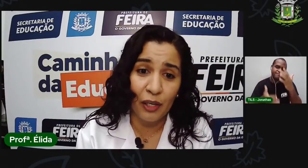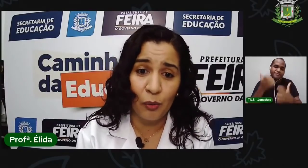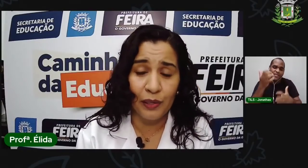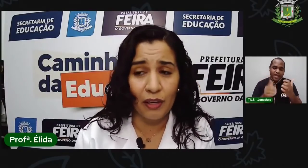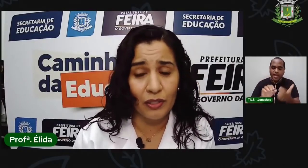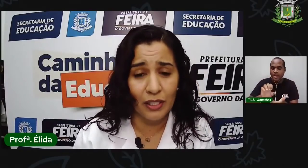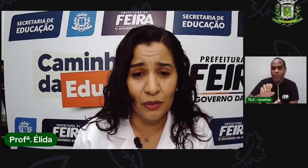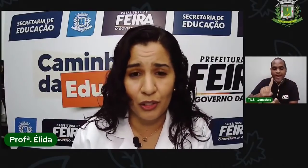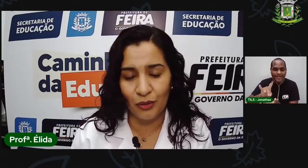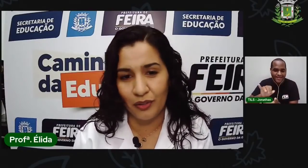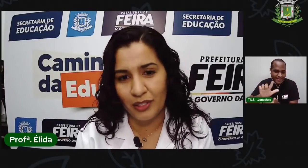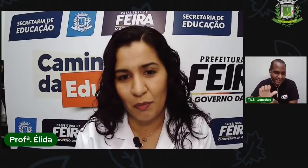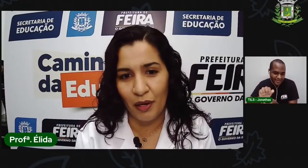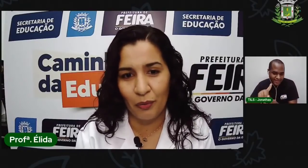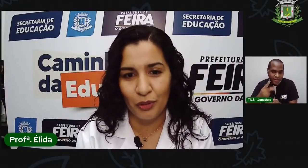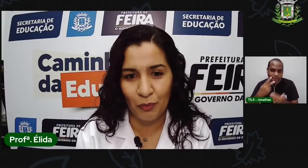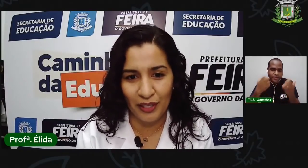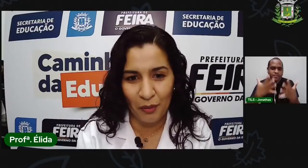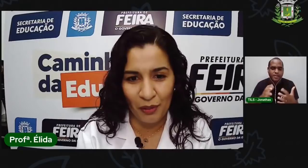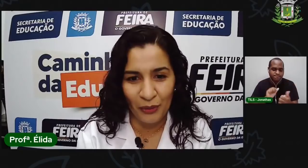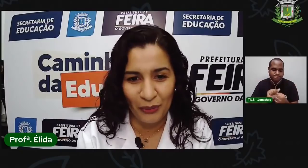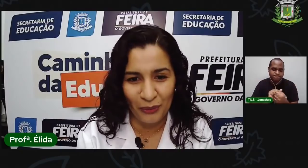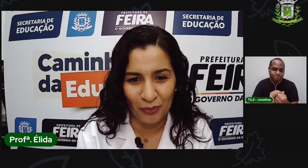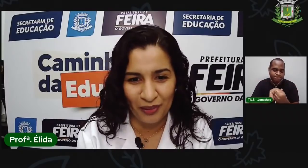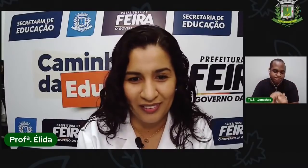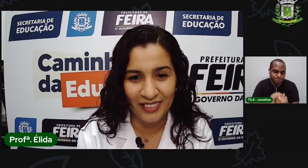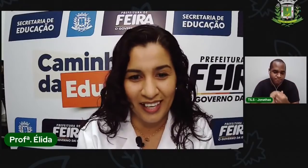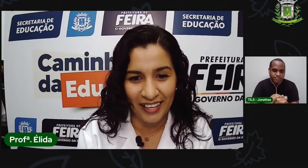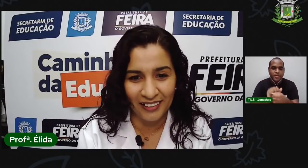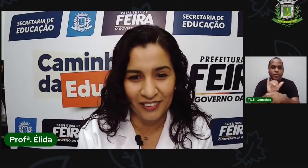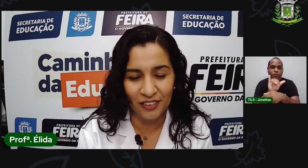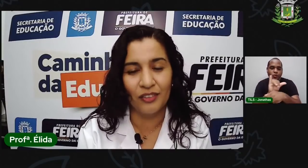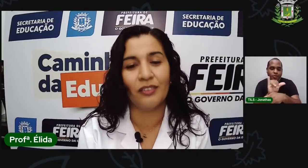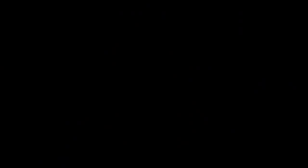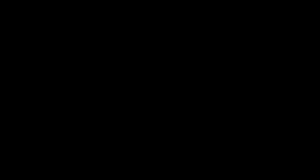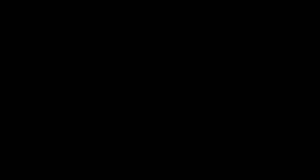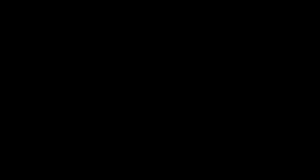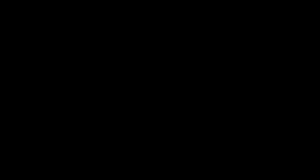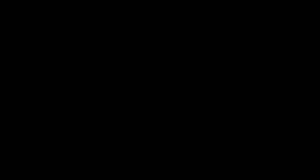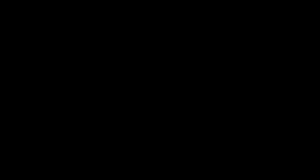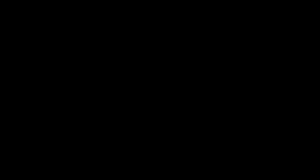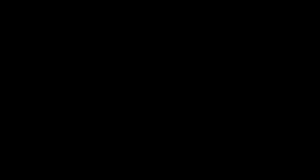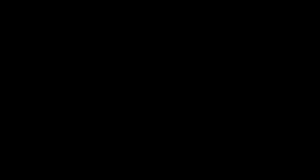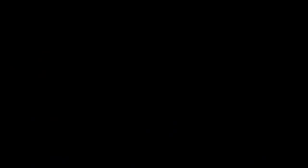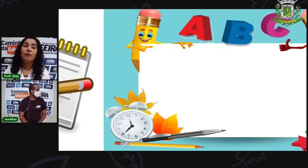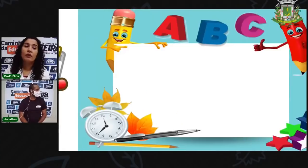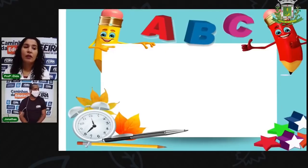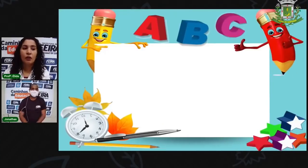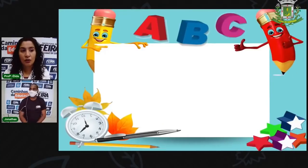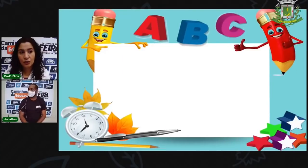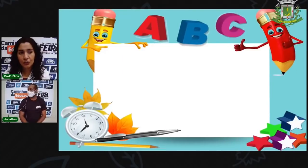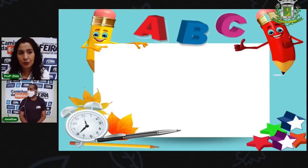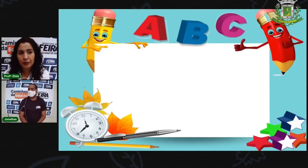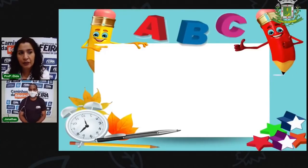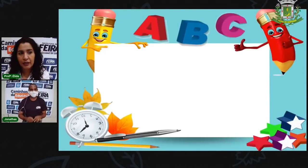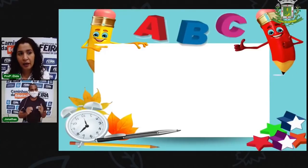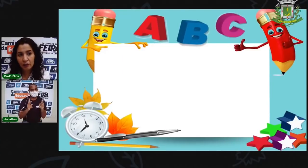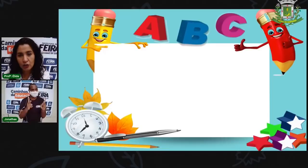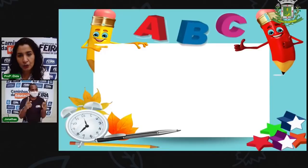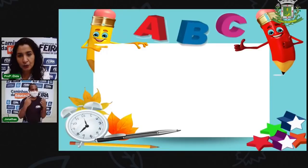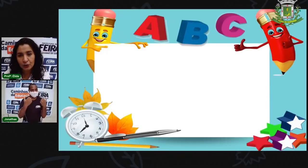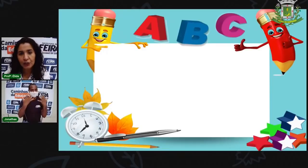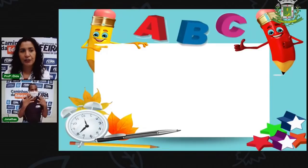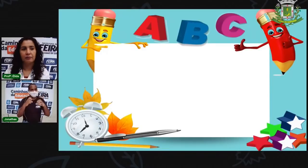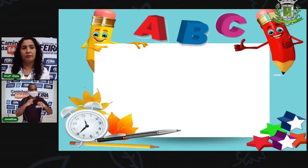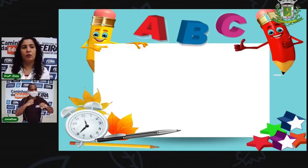Proélida vai acompanhar você durante todo esse percurso por aqui pelo YouTube, certo? Certo? Continuando a